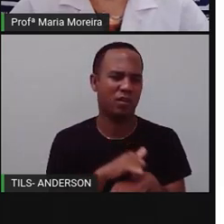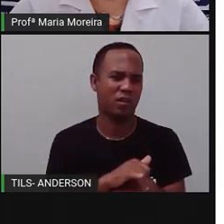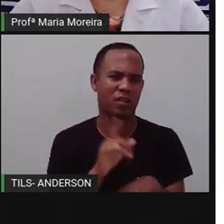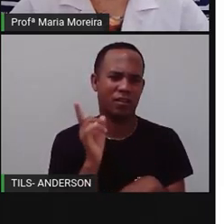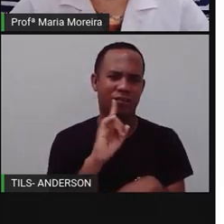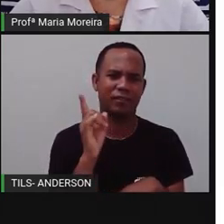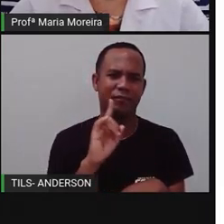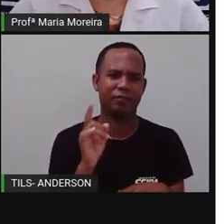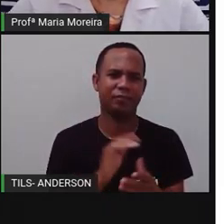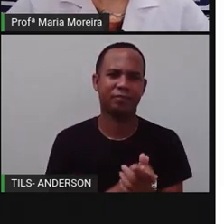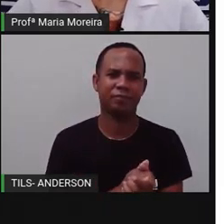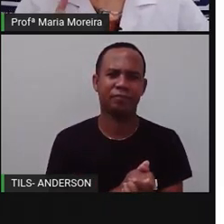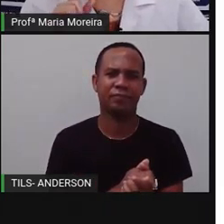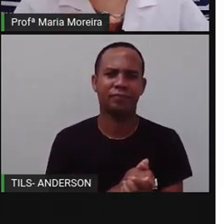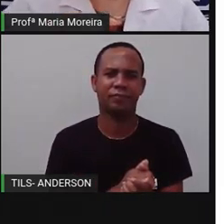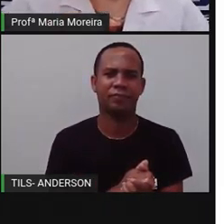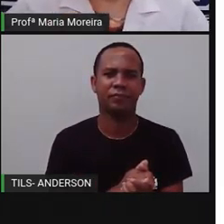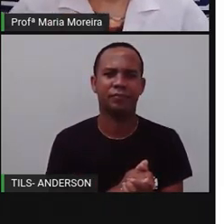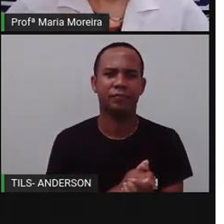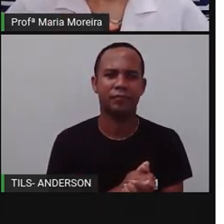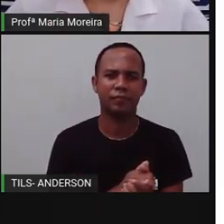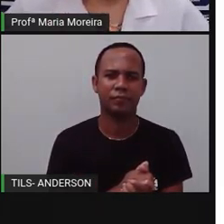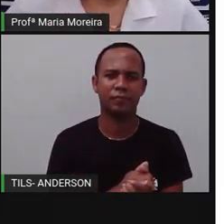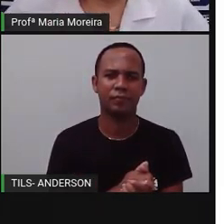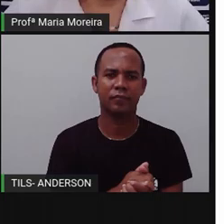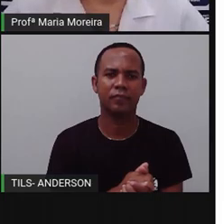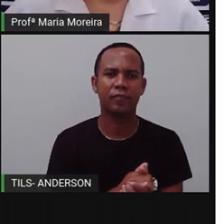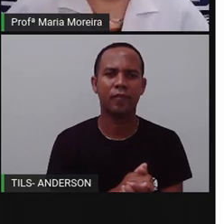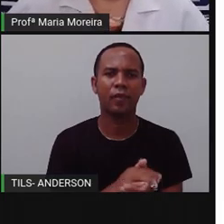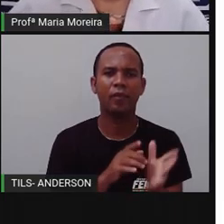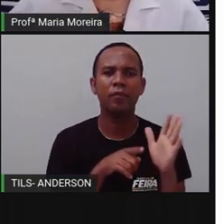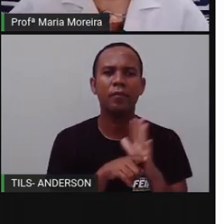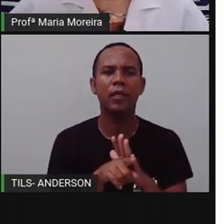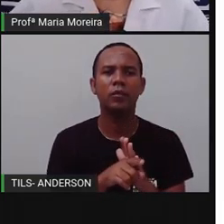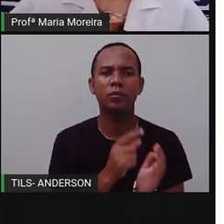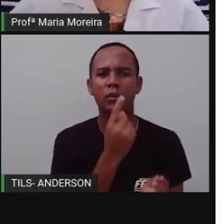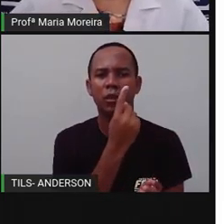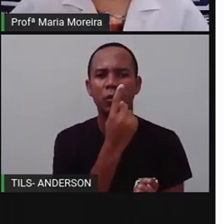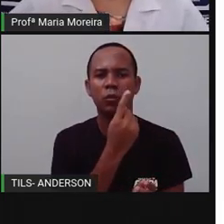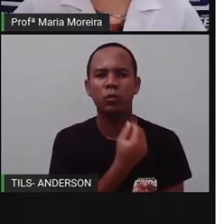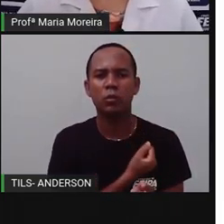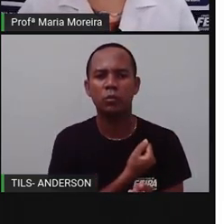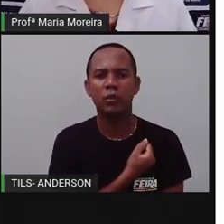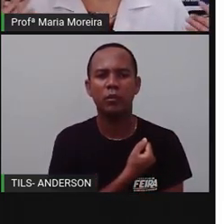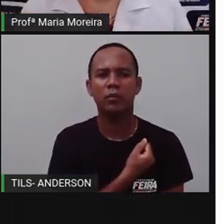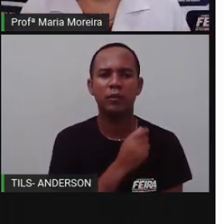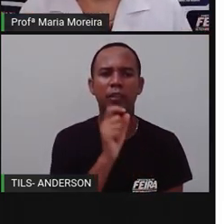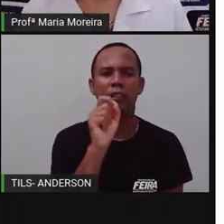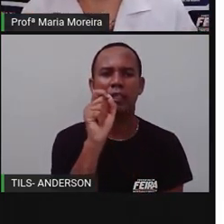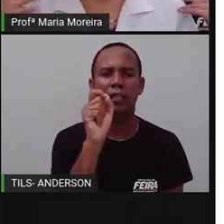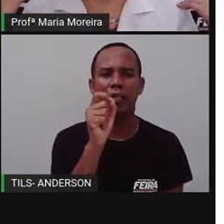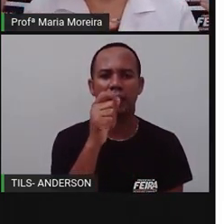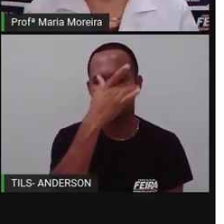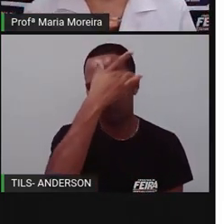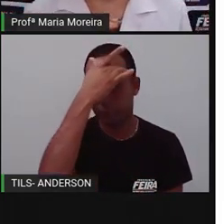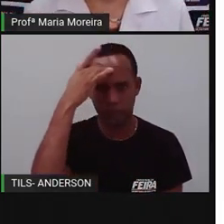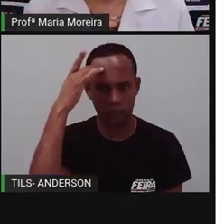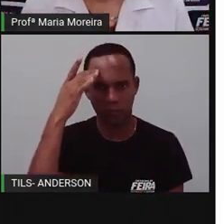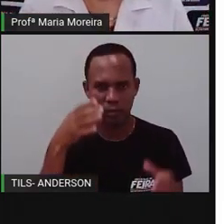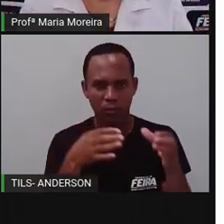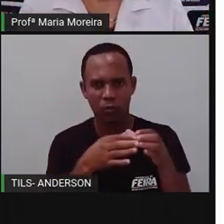Não, não é, Anderson? Pronto. Perguntinha: quem são os personagens, né? Porque toda história, se a gente está contando